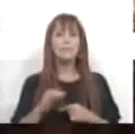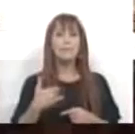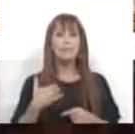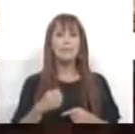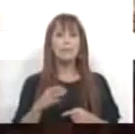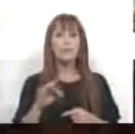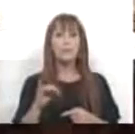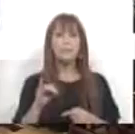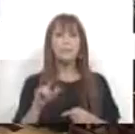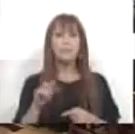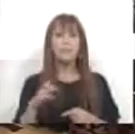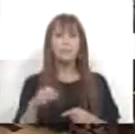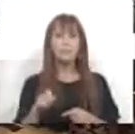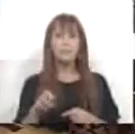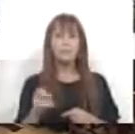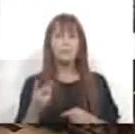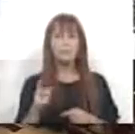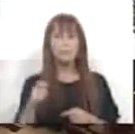Pedro Filipe Soares.